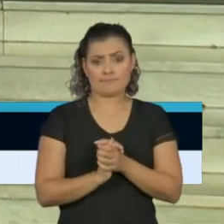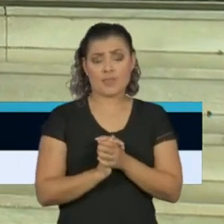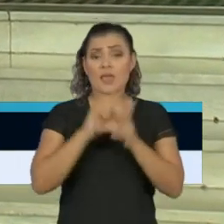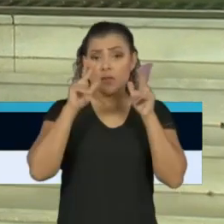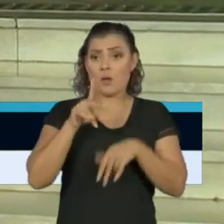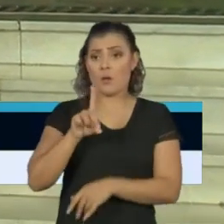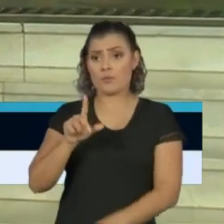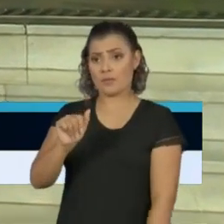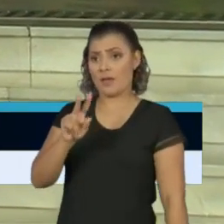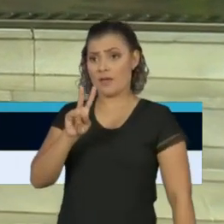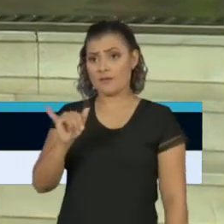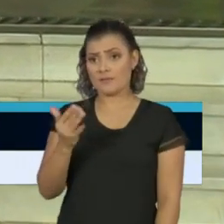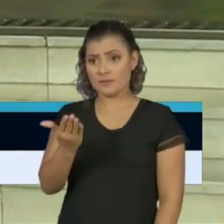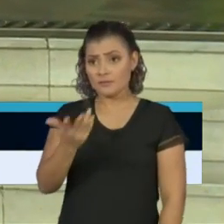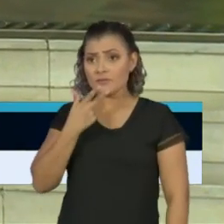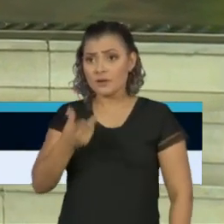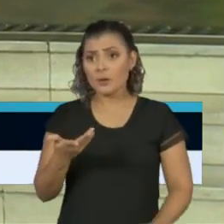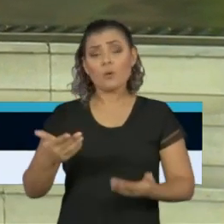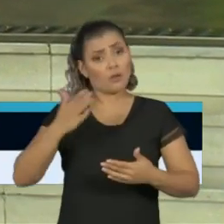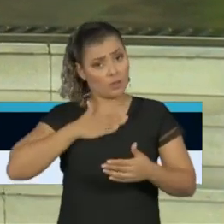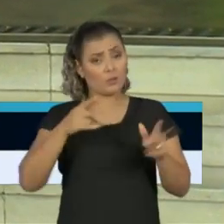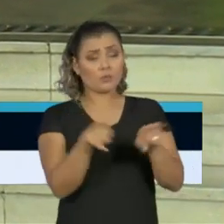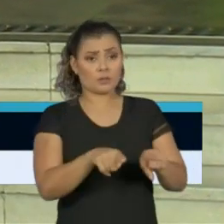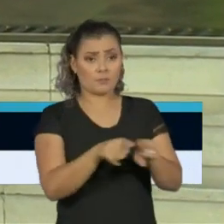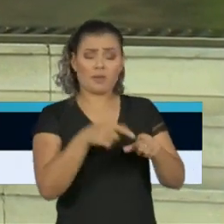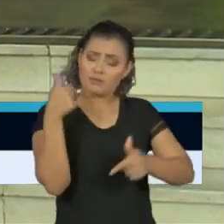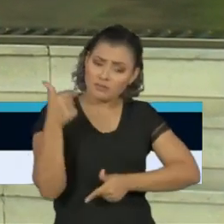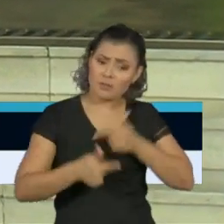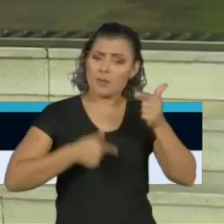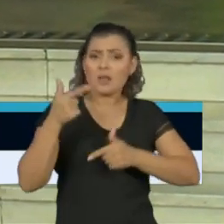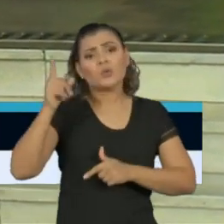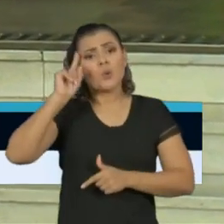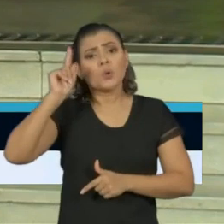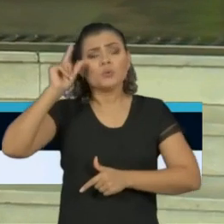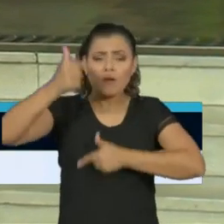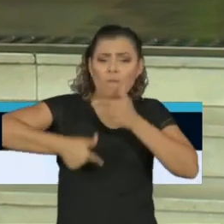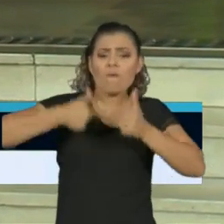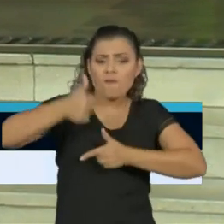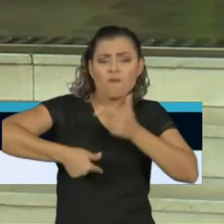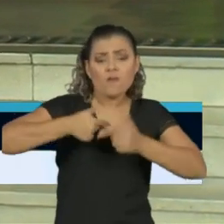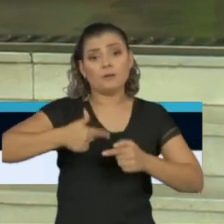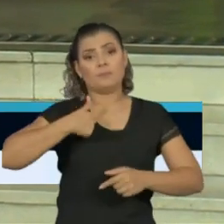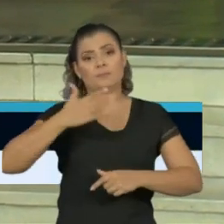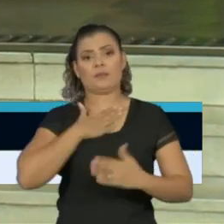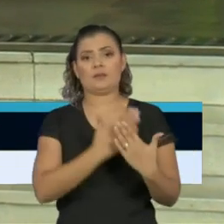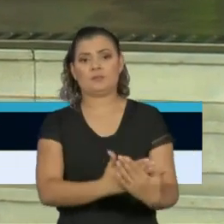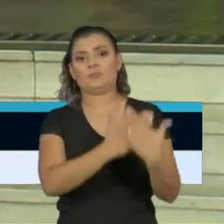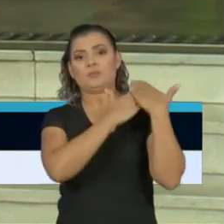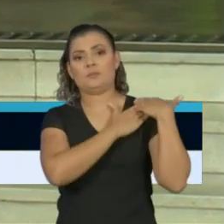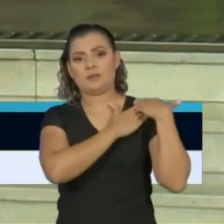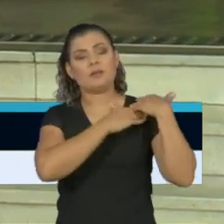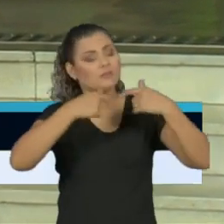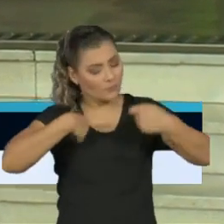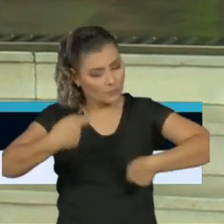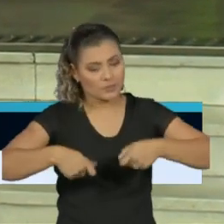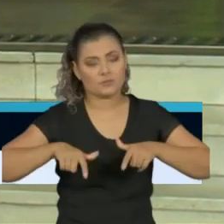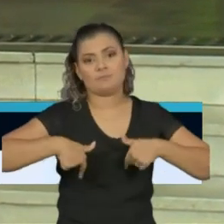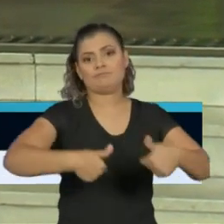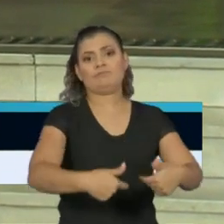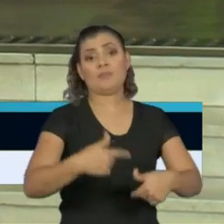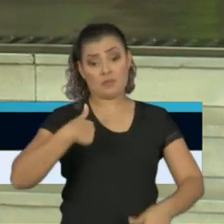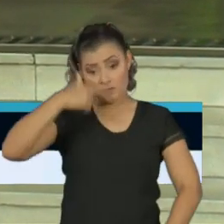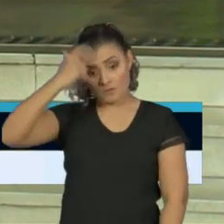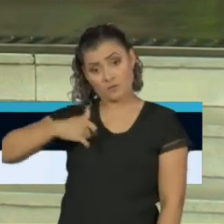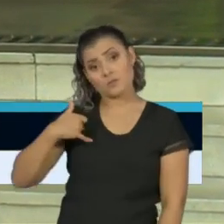Davi Wip, certamente eu tenho trabalhado todos os dias porque é a minha obrigação fazer isso e eu tenho que fazê-lo, apesar de